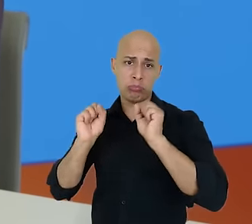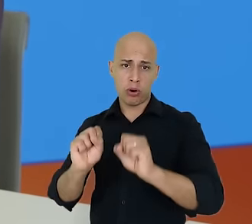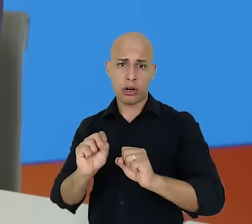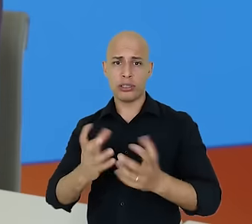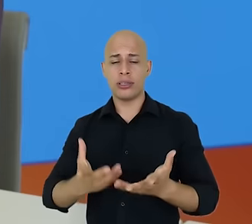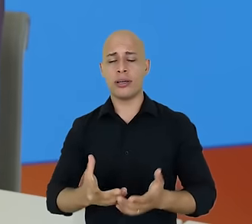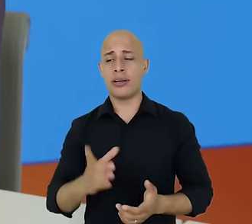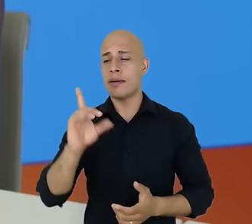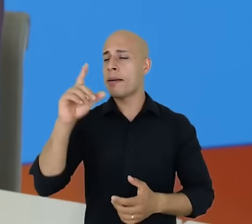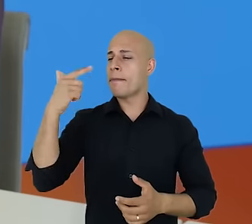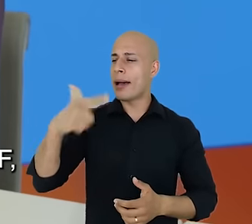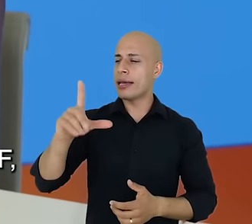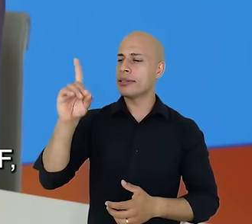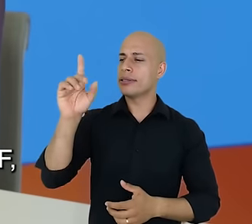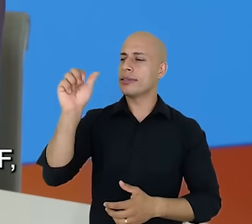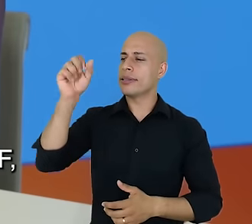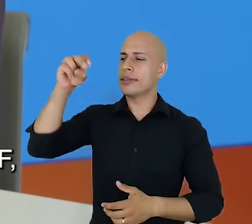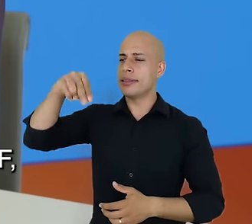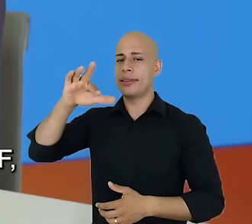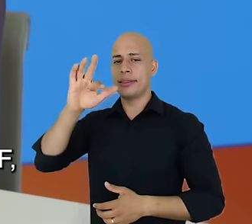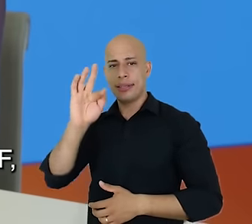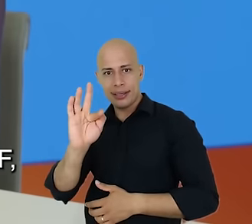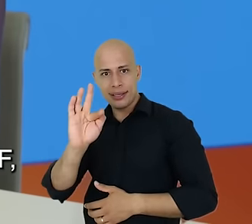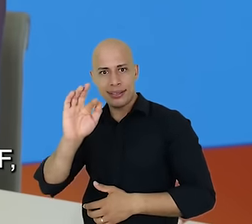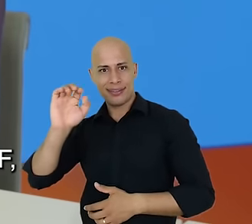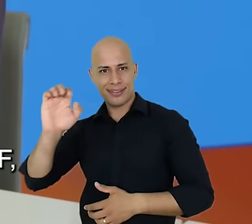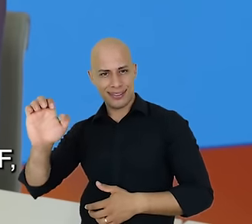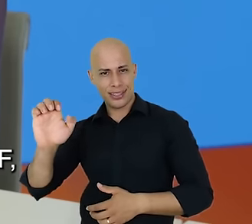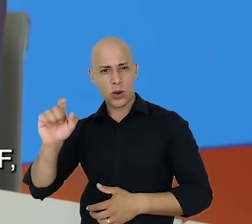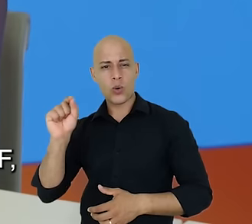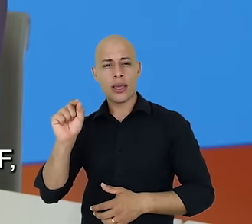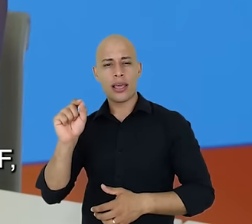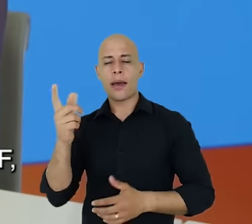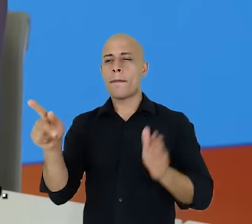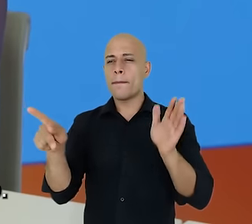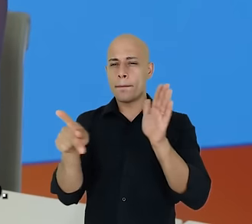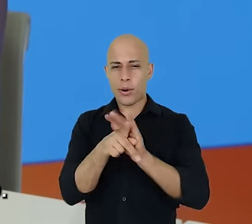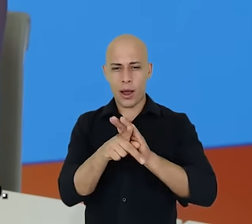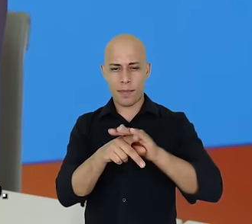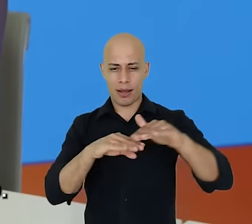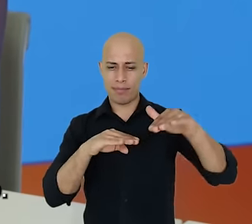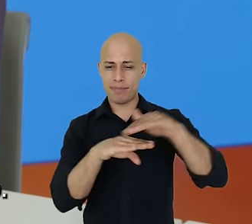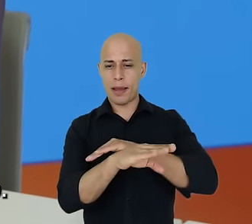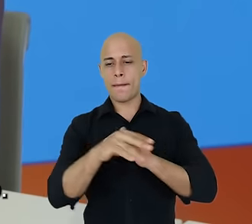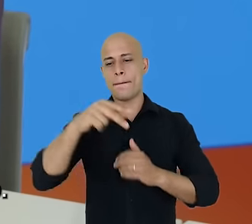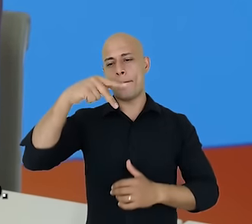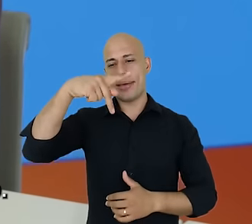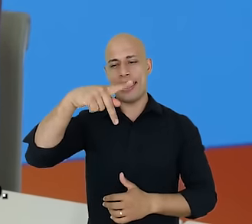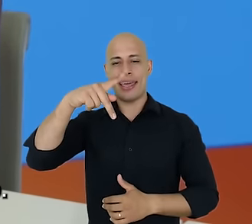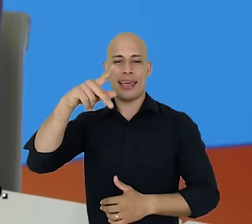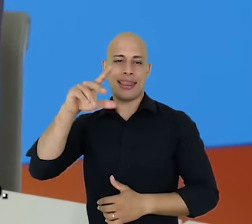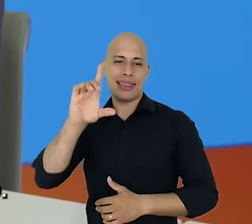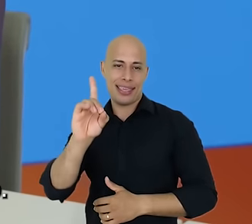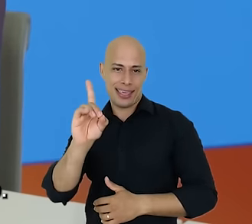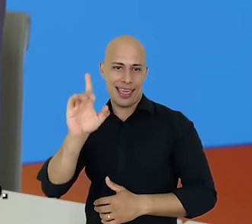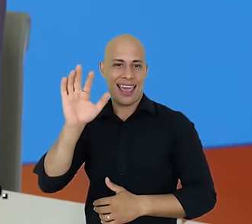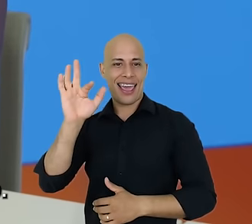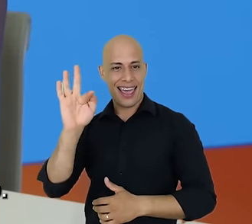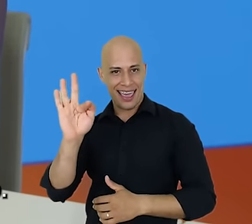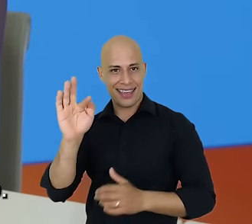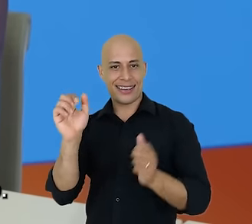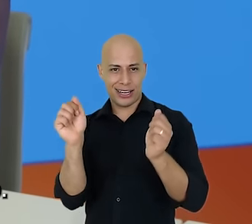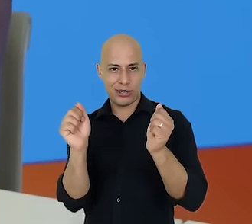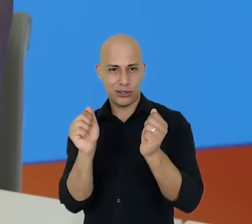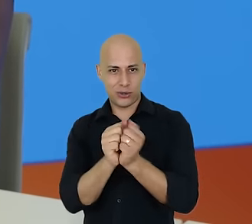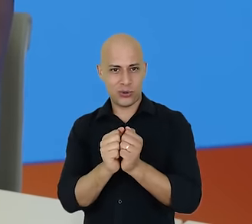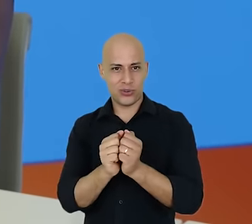XML o DF quando a gente gera é um arquivo PDF é esse que circula que a gente imprime e coloca junto da mercadoria né para